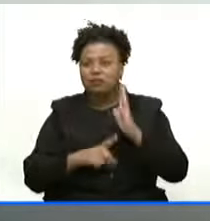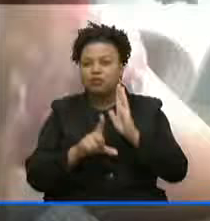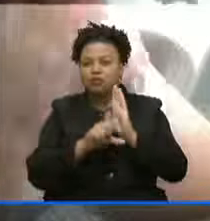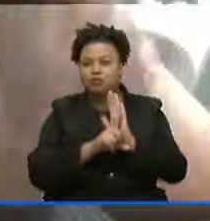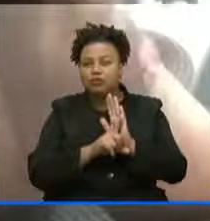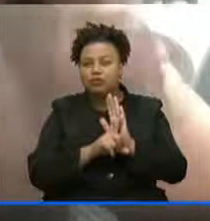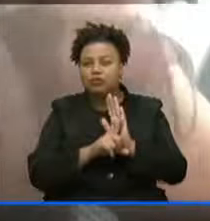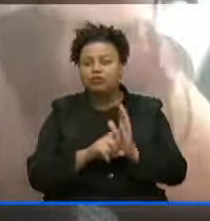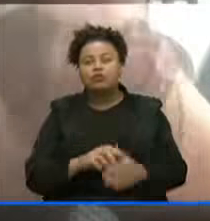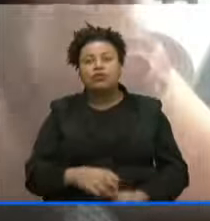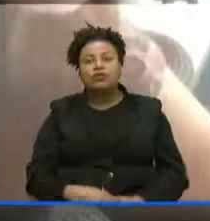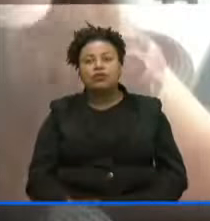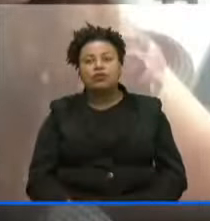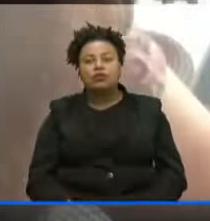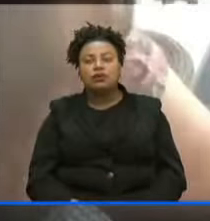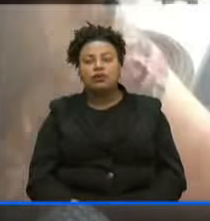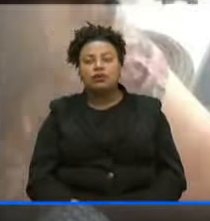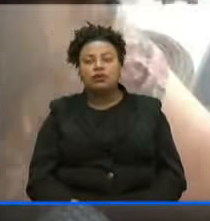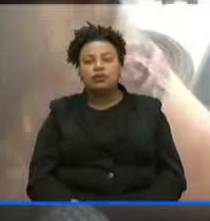lei... Um momento.